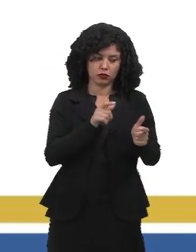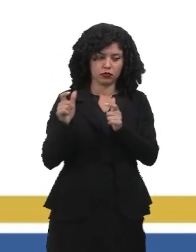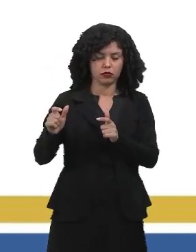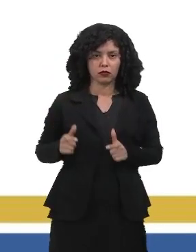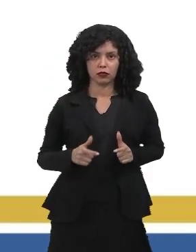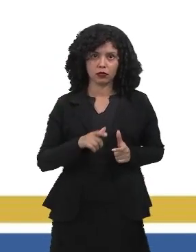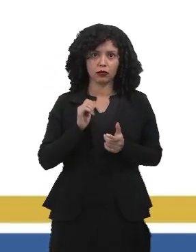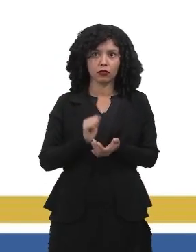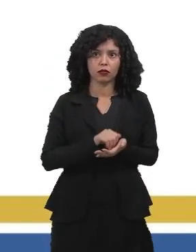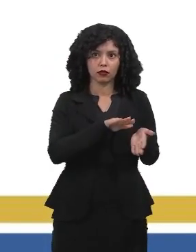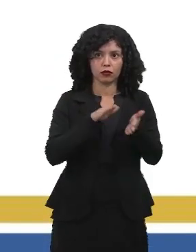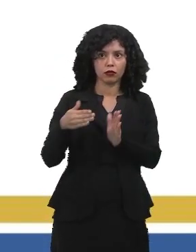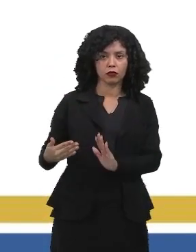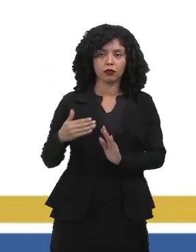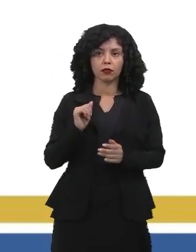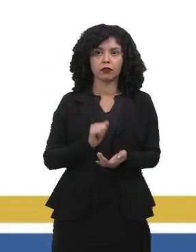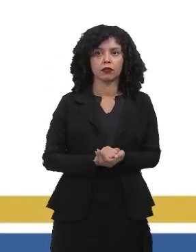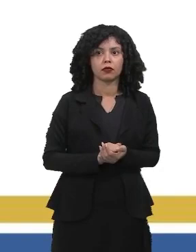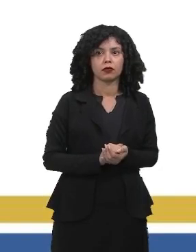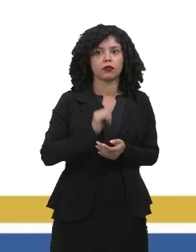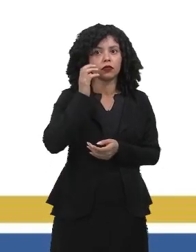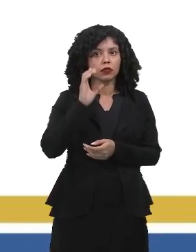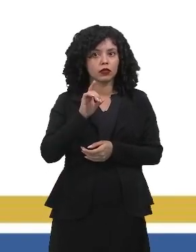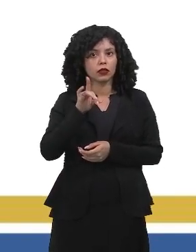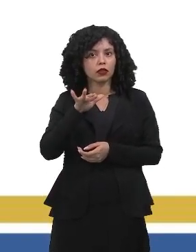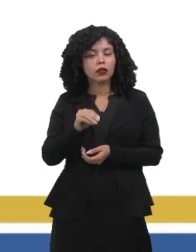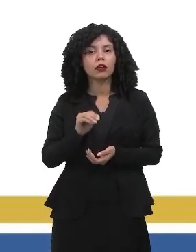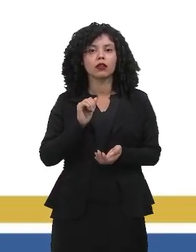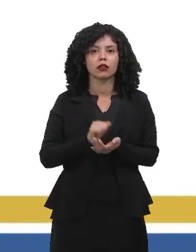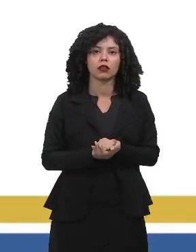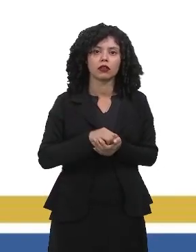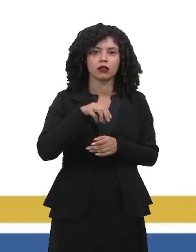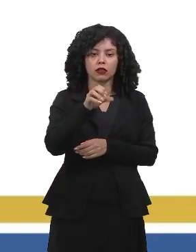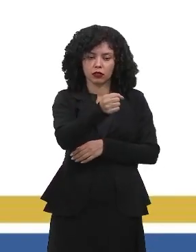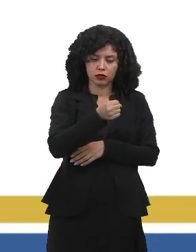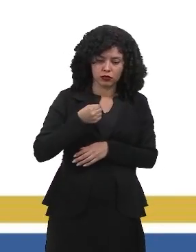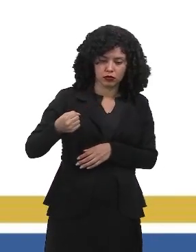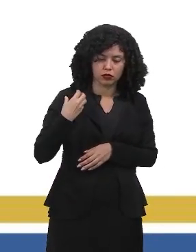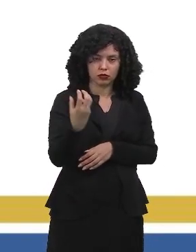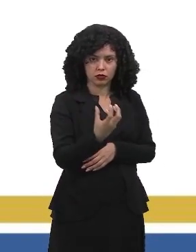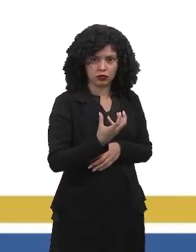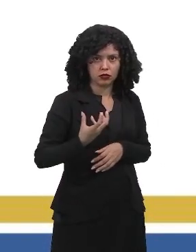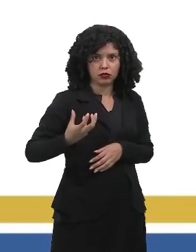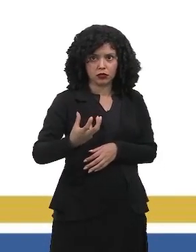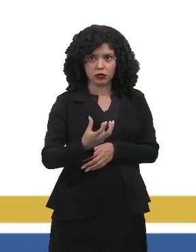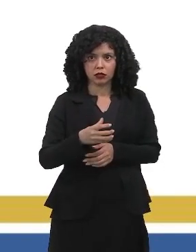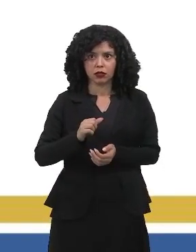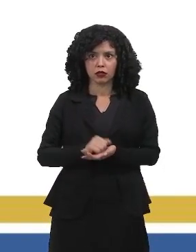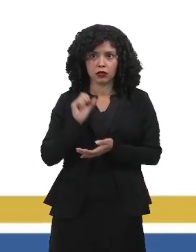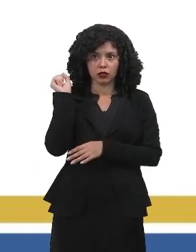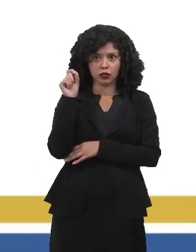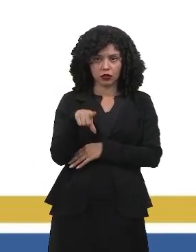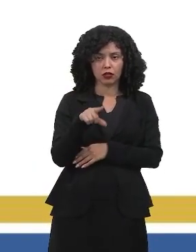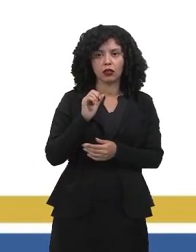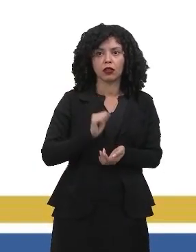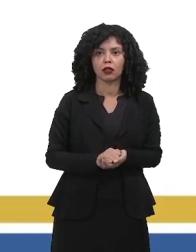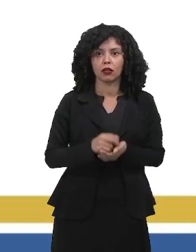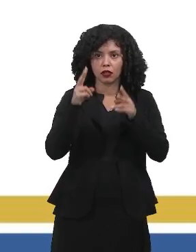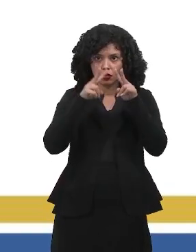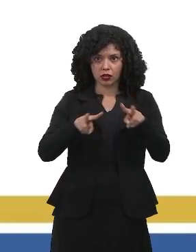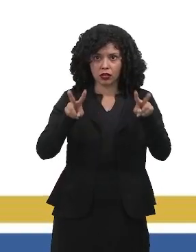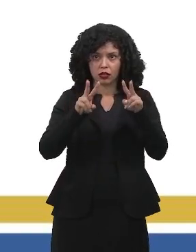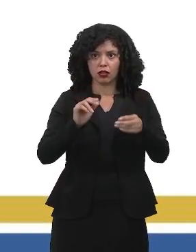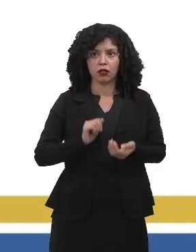temos aqui parte do espectro, temos rádio, micro-ondas, luz intravioleta, luz visível,